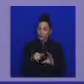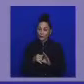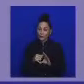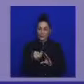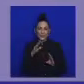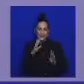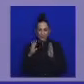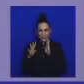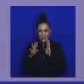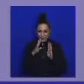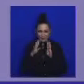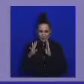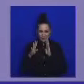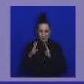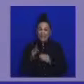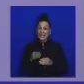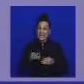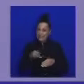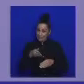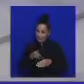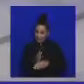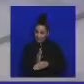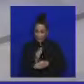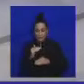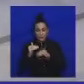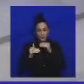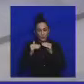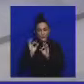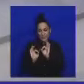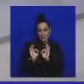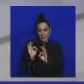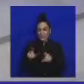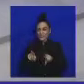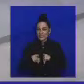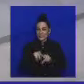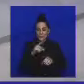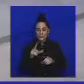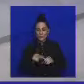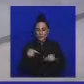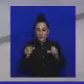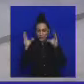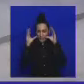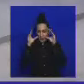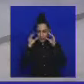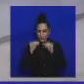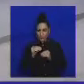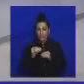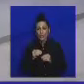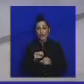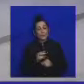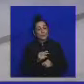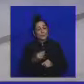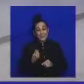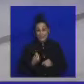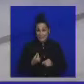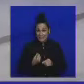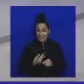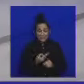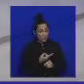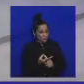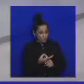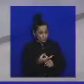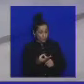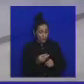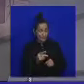pelo YouTube e pelo Facebook. E para validar todo o processo de preparação e os sorteios desta noite, a gente conta com a presença de